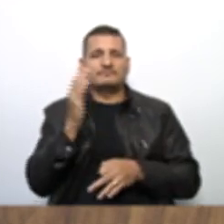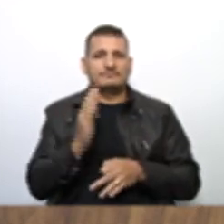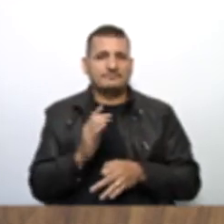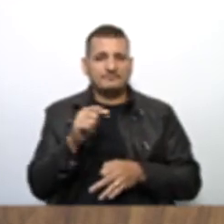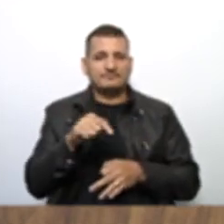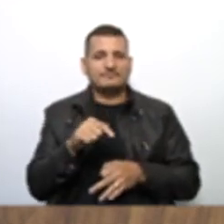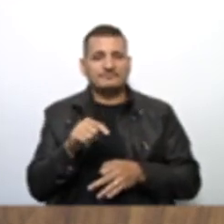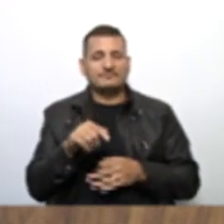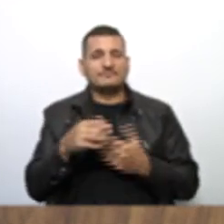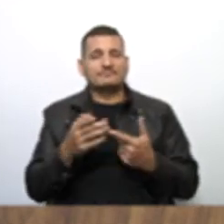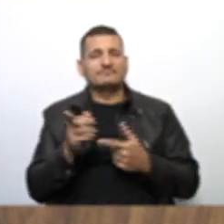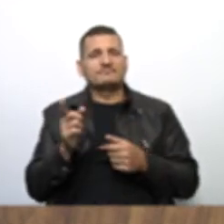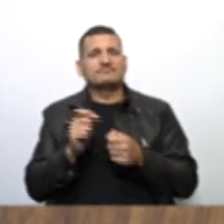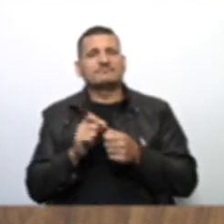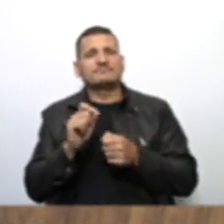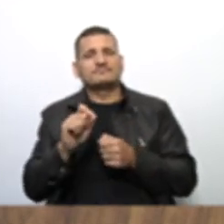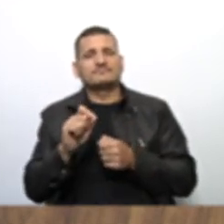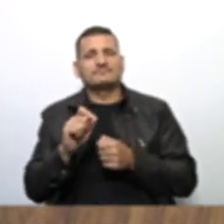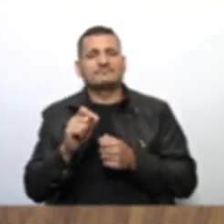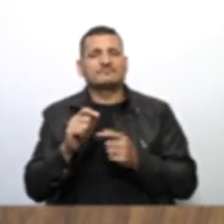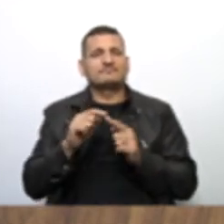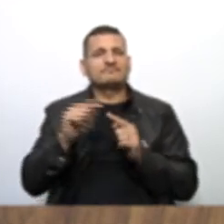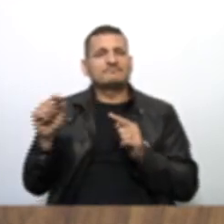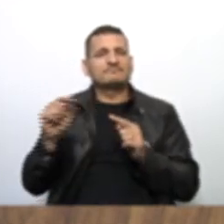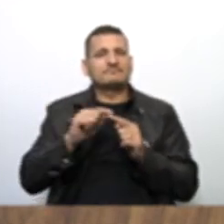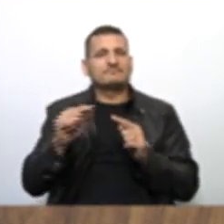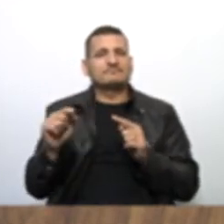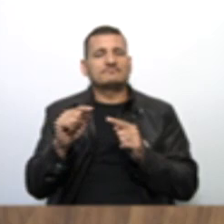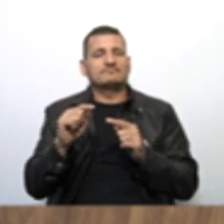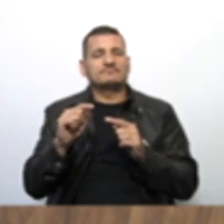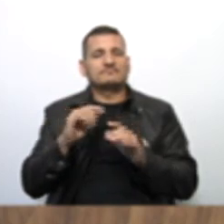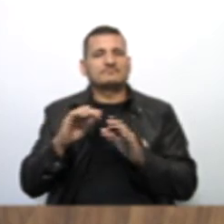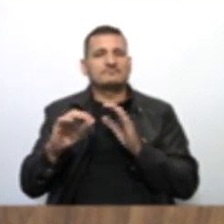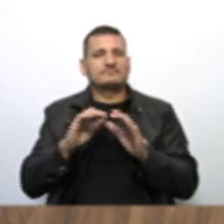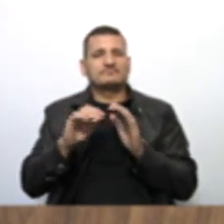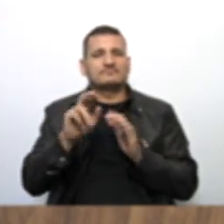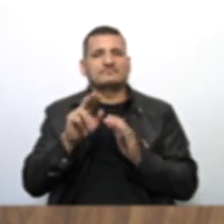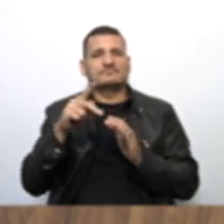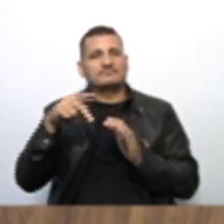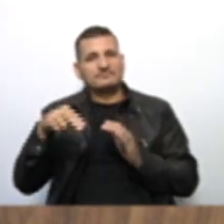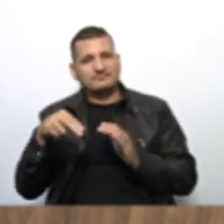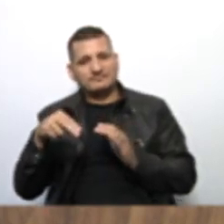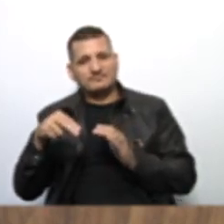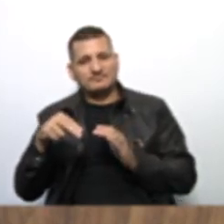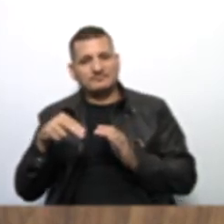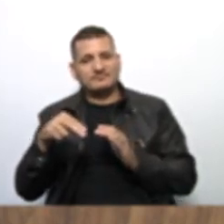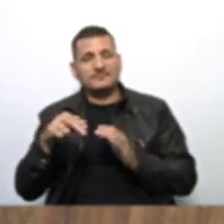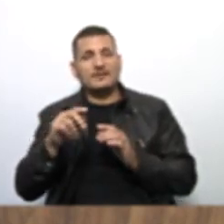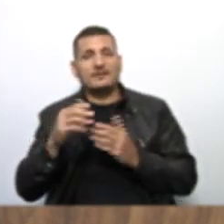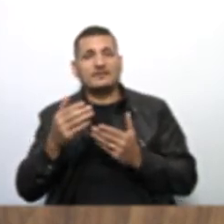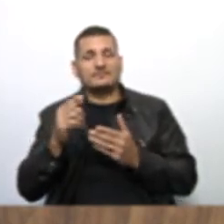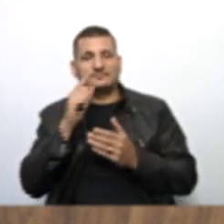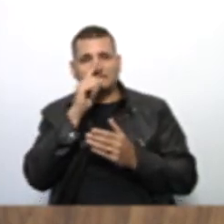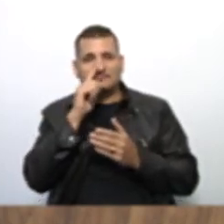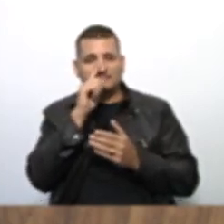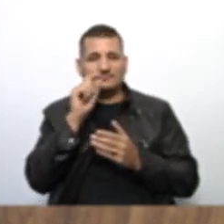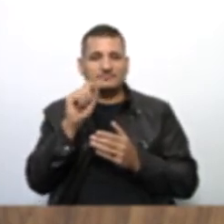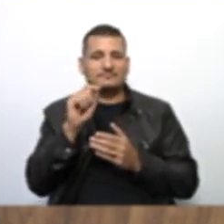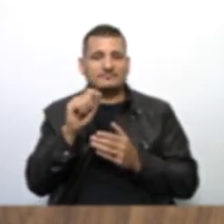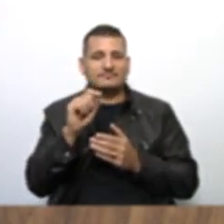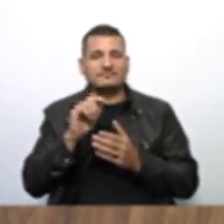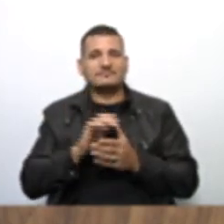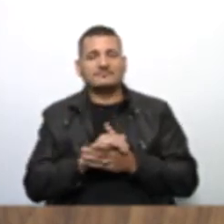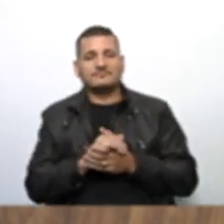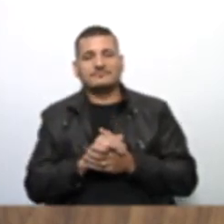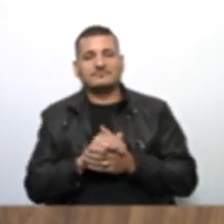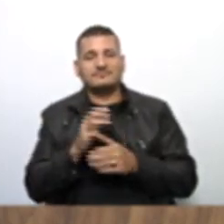Ele criou uma conexão, um canal de conexão com as pessoas e compartilhou isso. que é perigoso, né? A gente está acessando assim de forma,